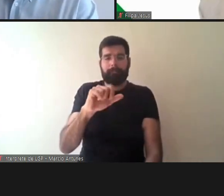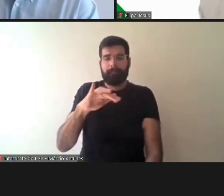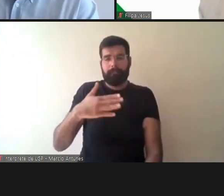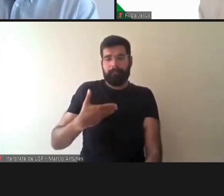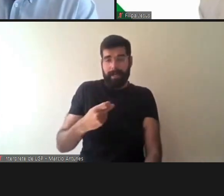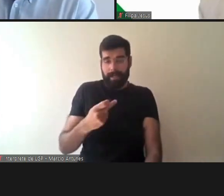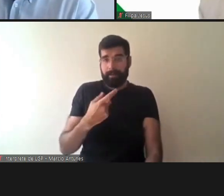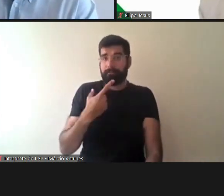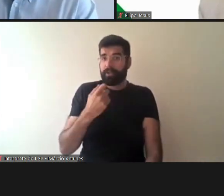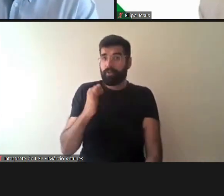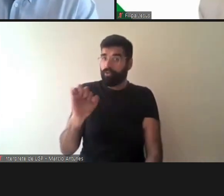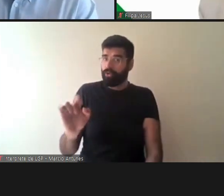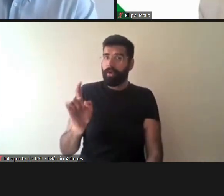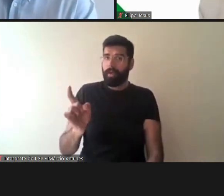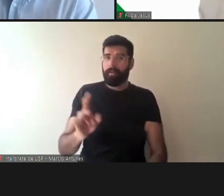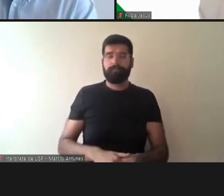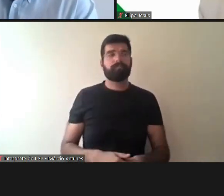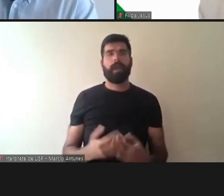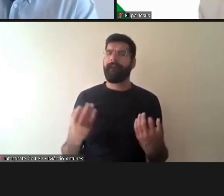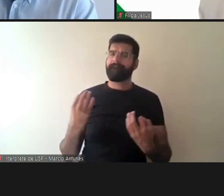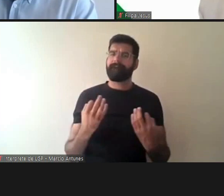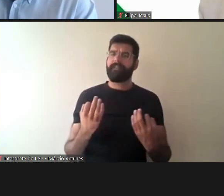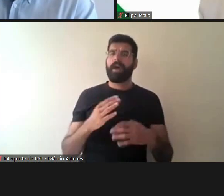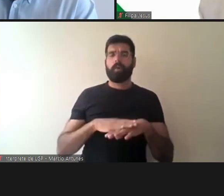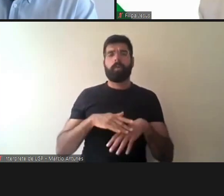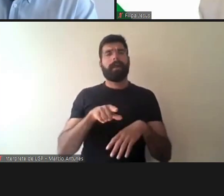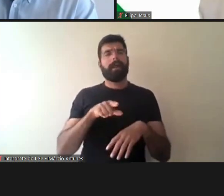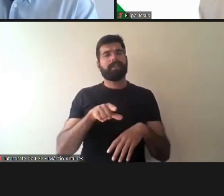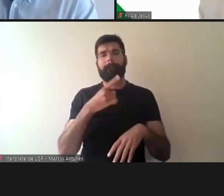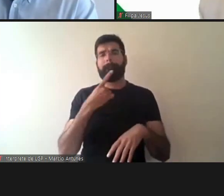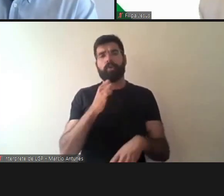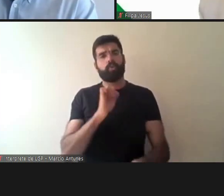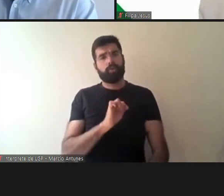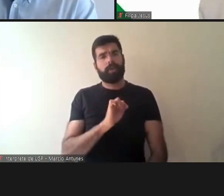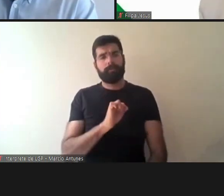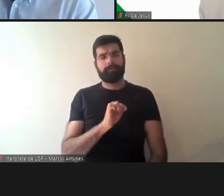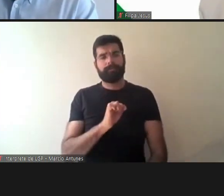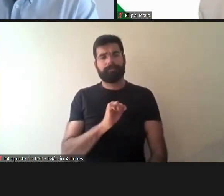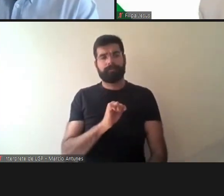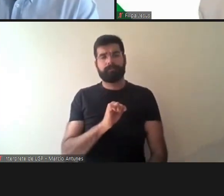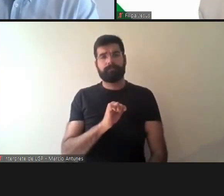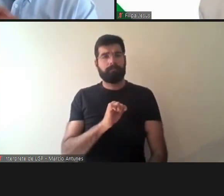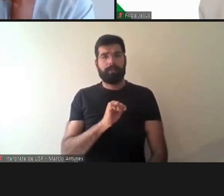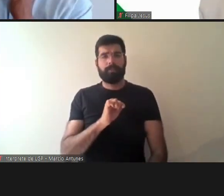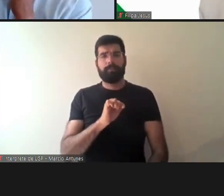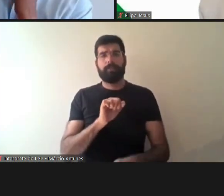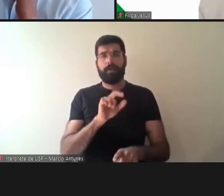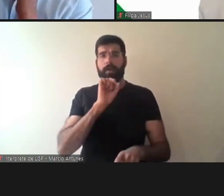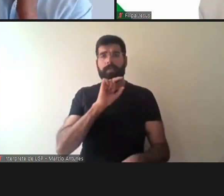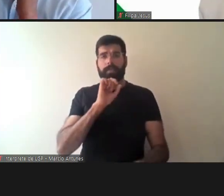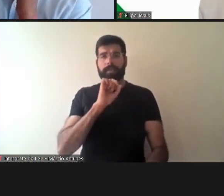Sim, até porque esta pergunta dá-me a oportunidade